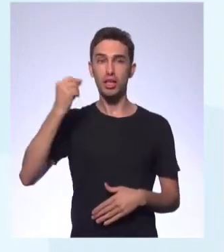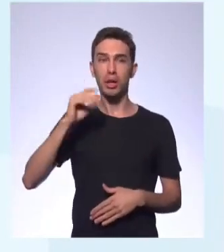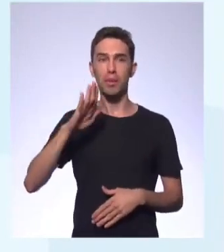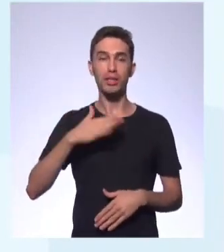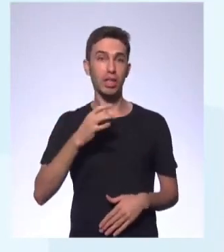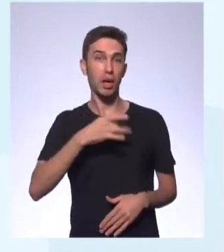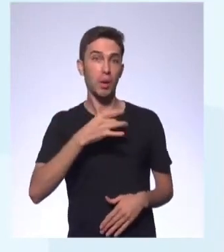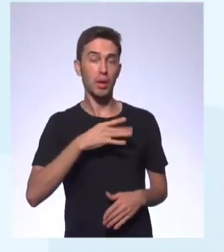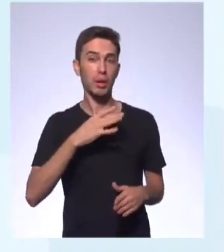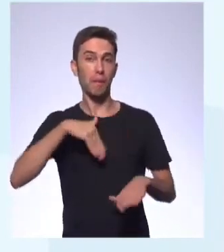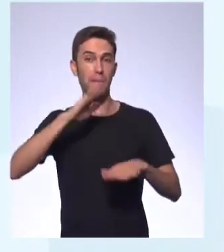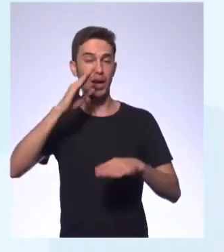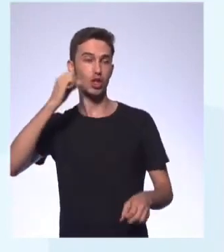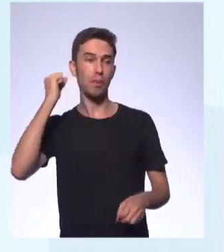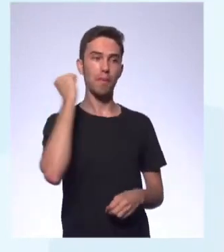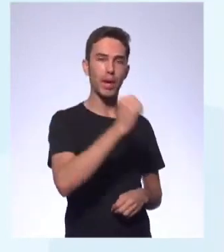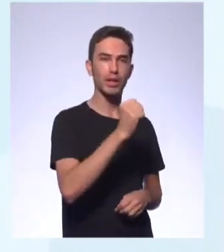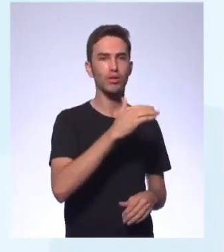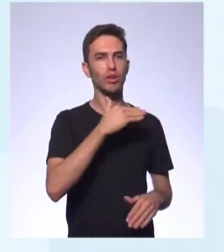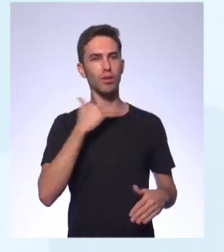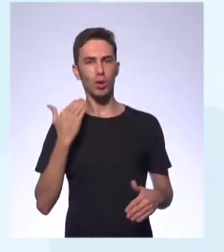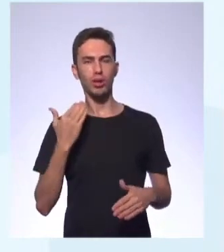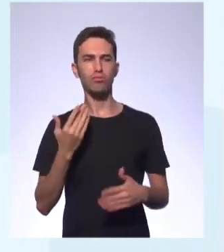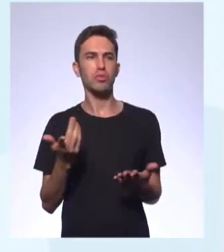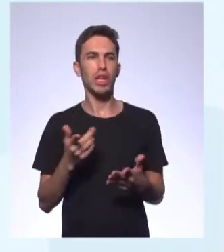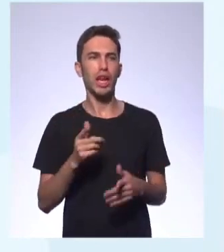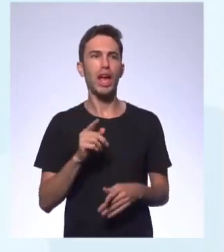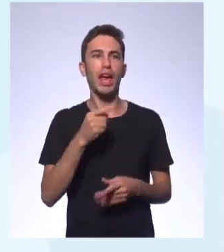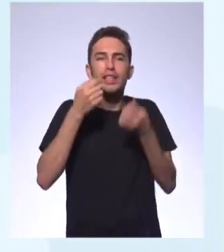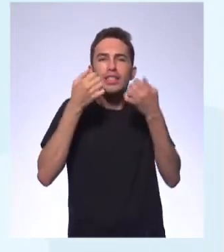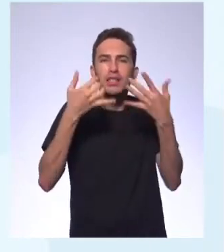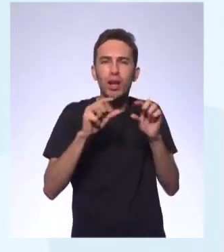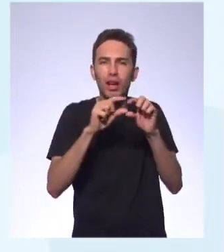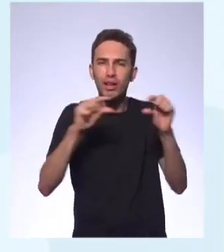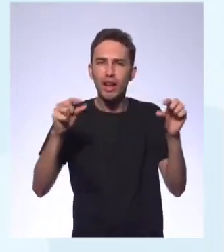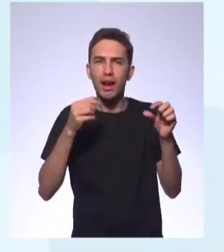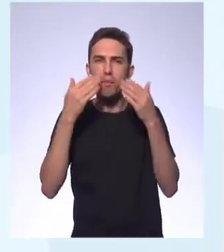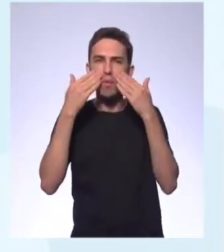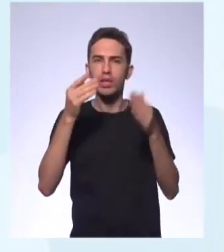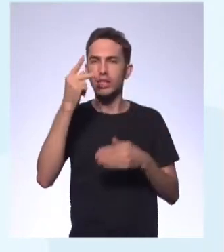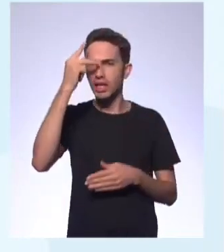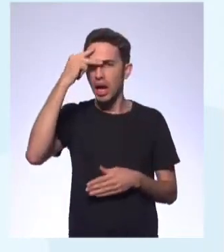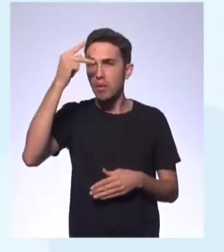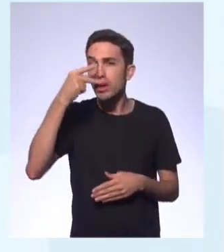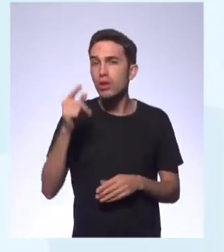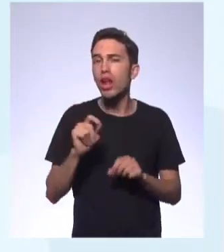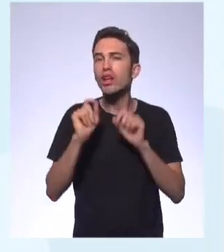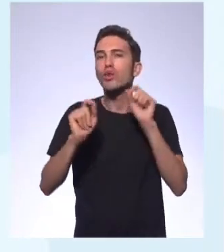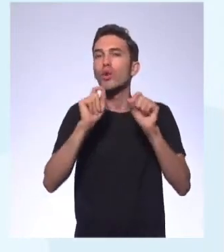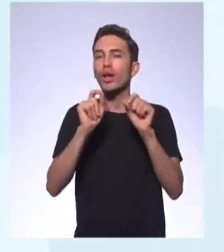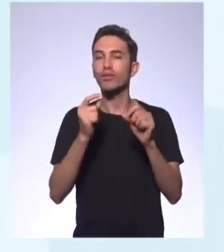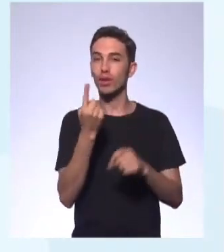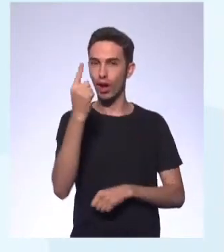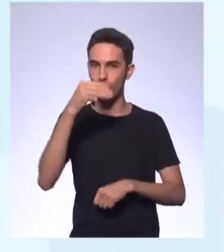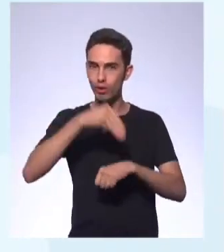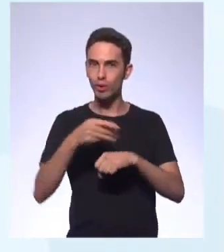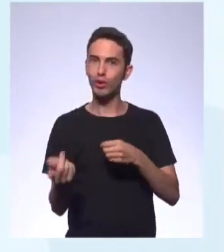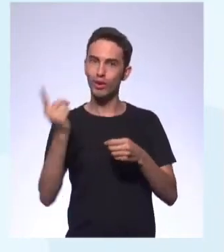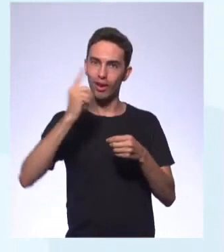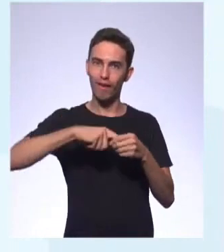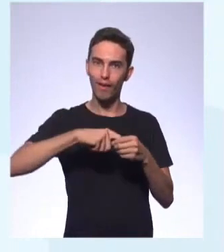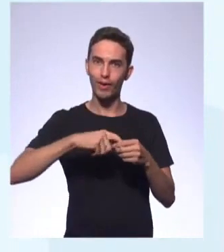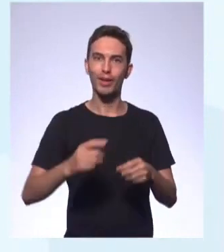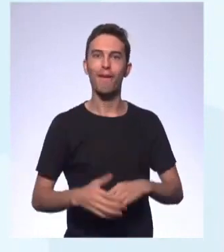que esta fala de Hildegardo revela sobre sua personalidade? Eu temo mais matar do que morrer. 1 minuto e já